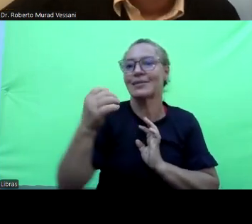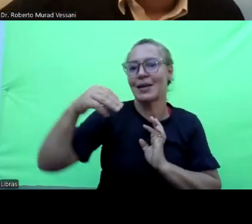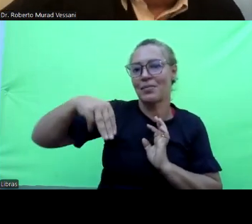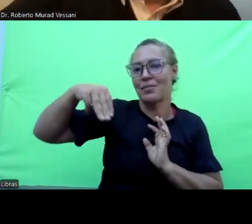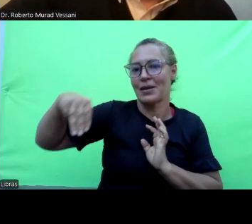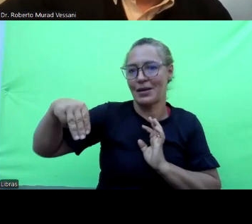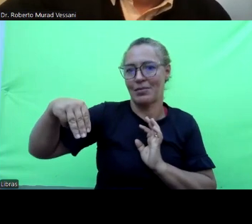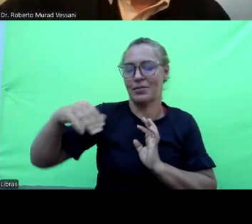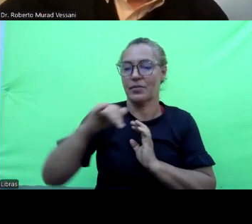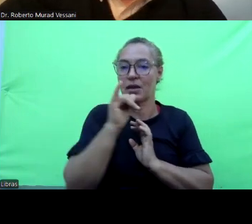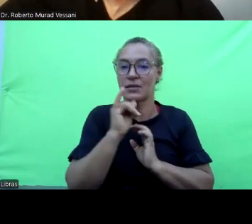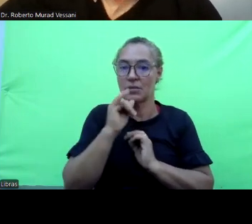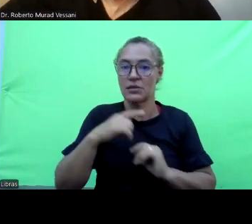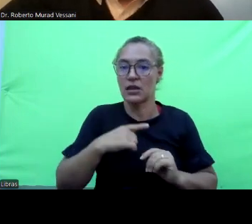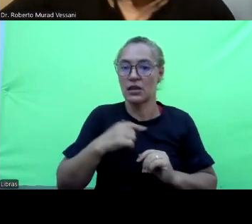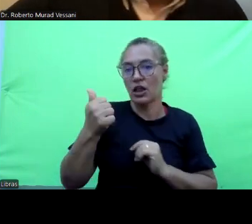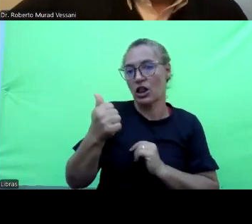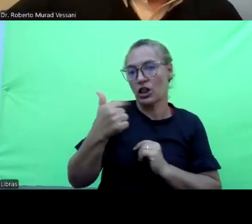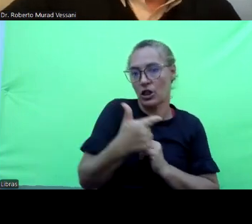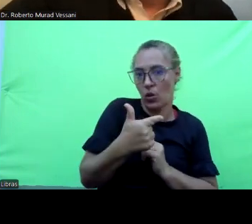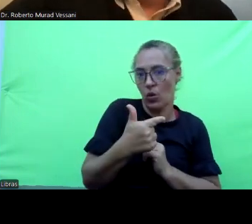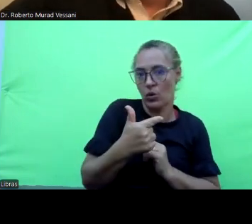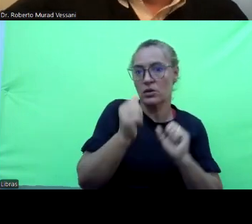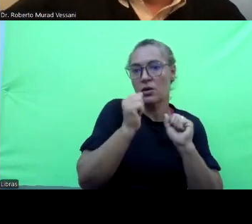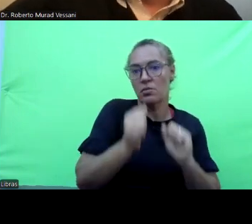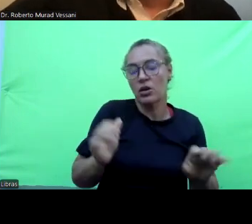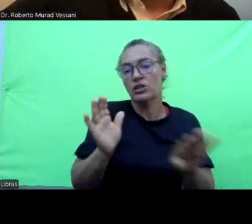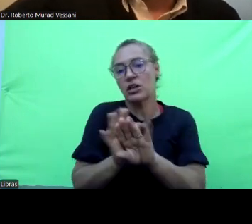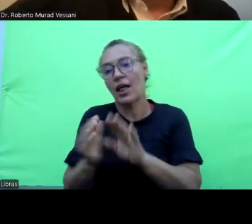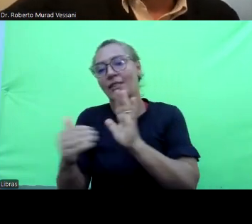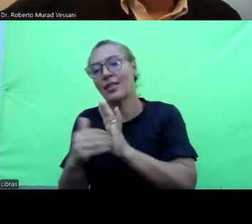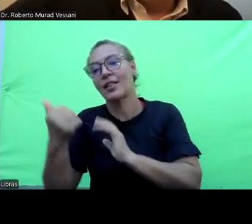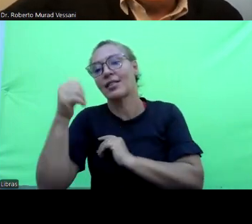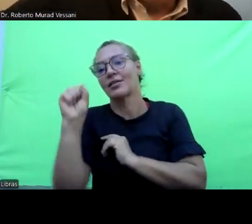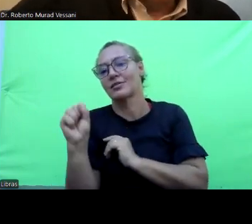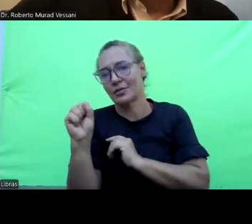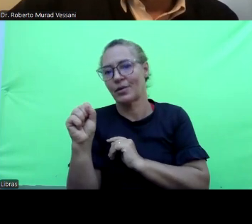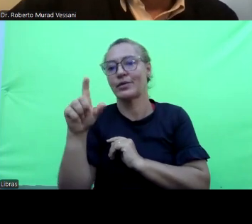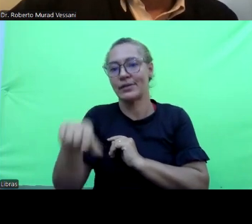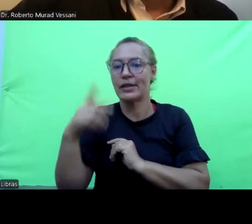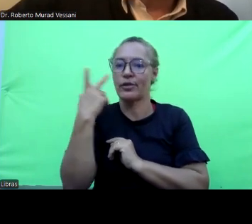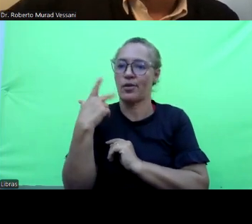pressão num período da manhã, ela pode chegar até 18, eventualmente, e ser normal.